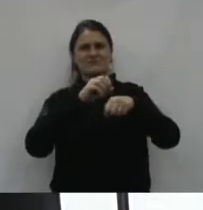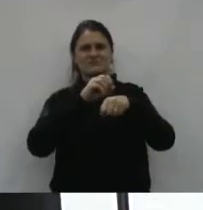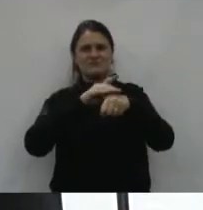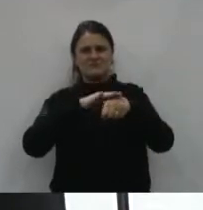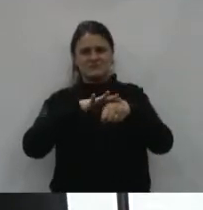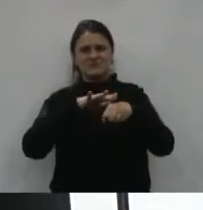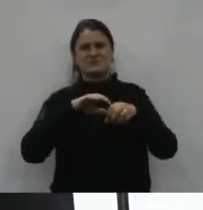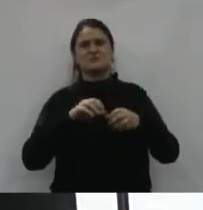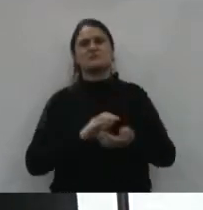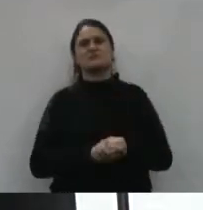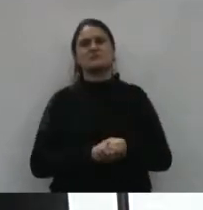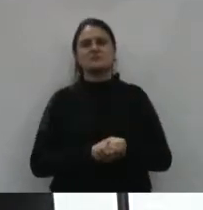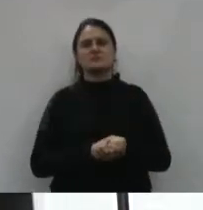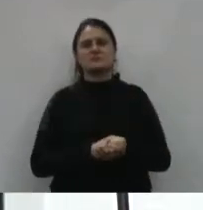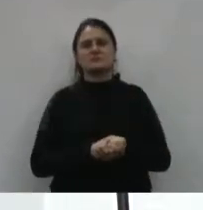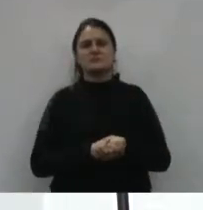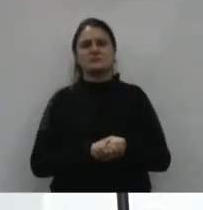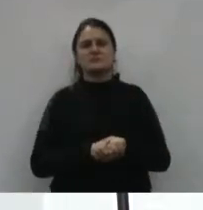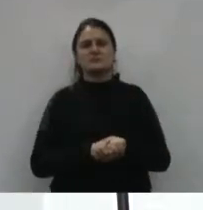transmissíveis